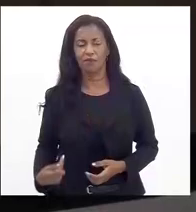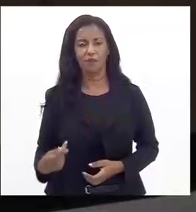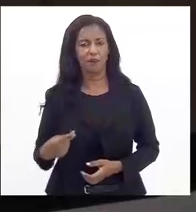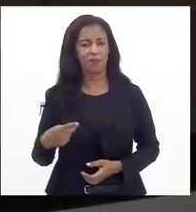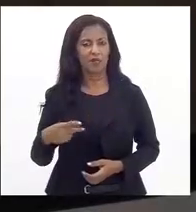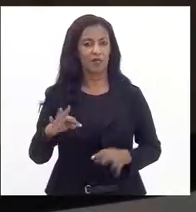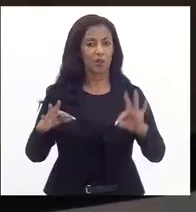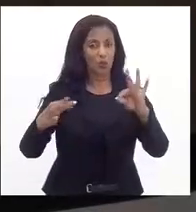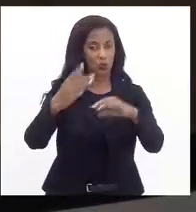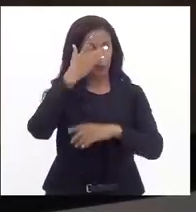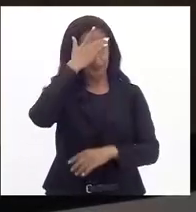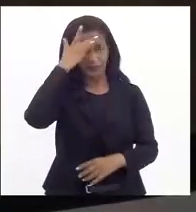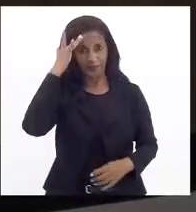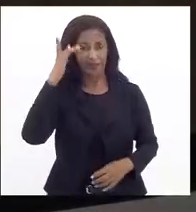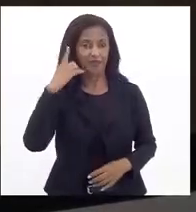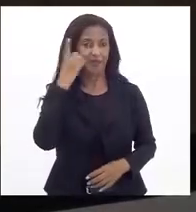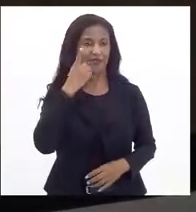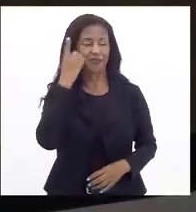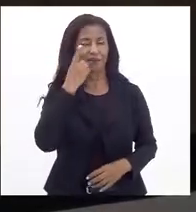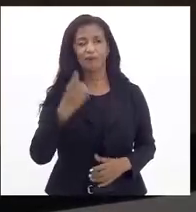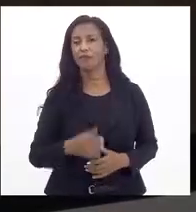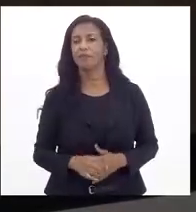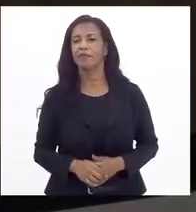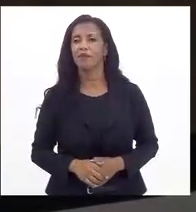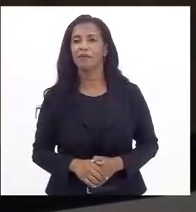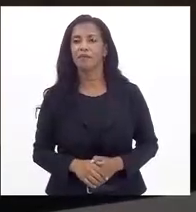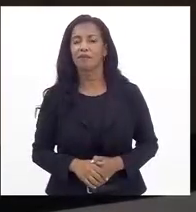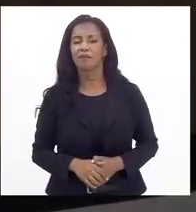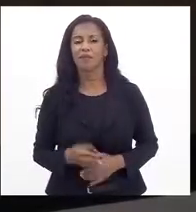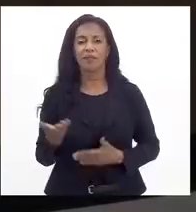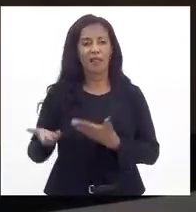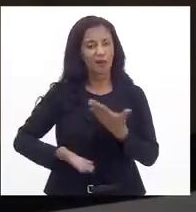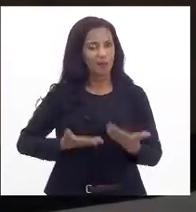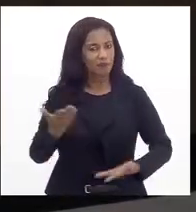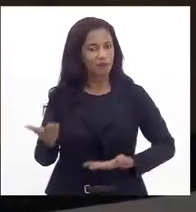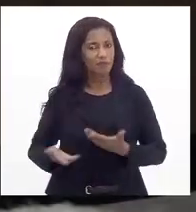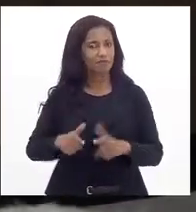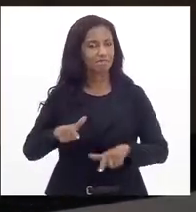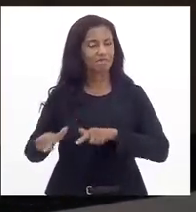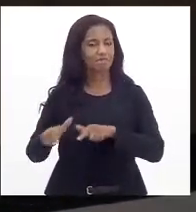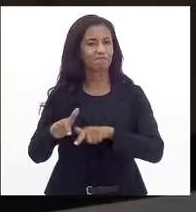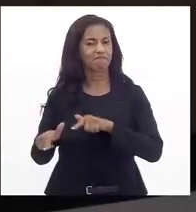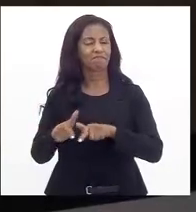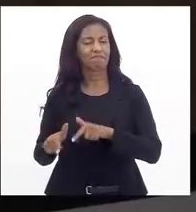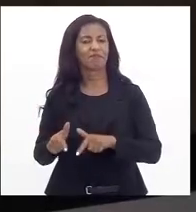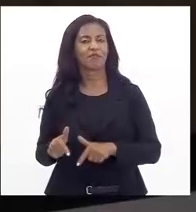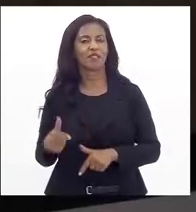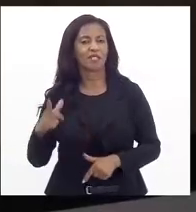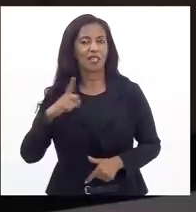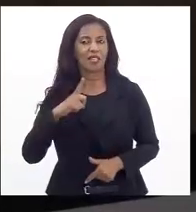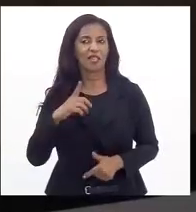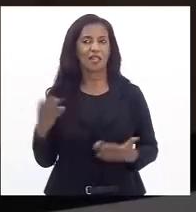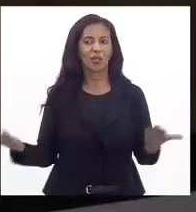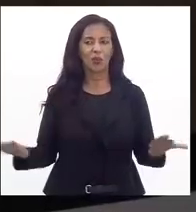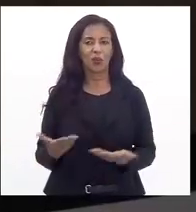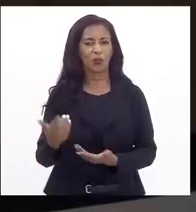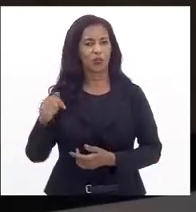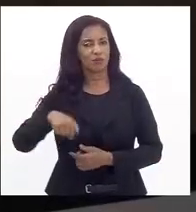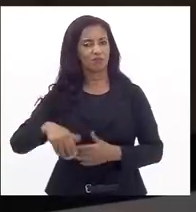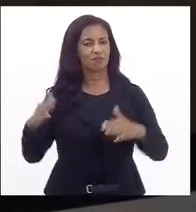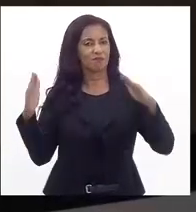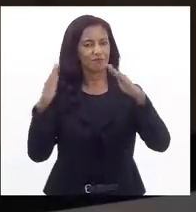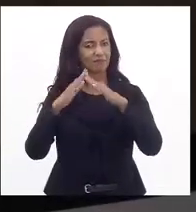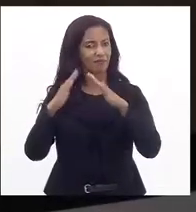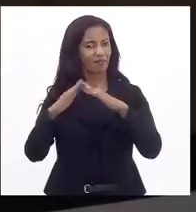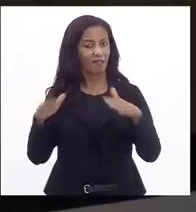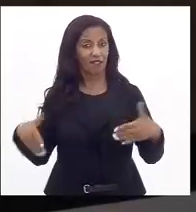senhoras e senhores deputados e servidores e servidores que ocupam hoje essa